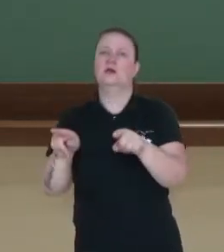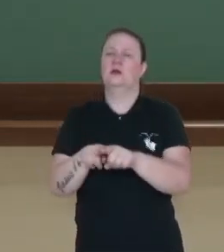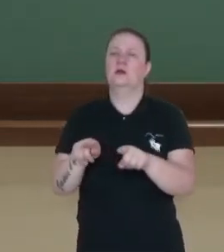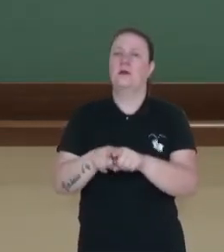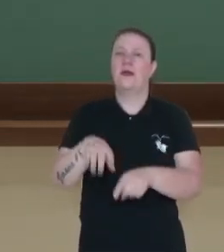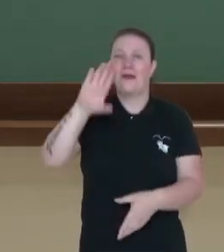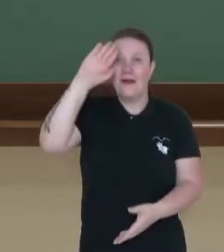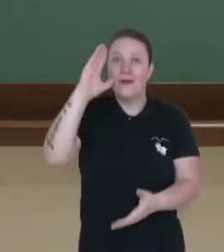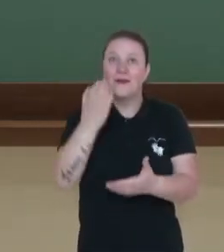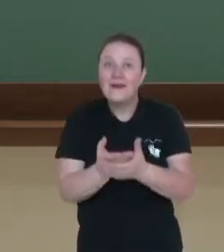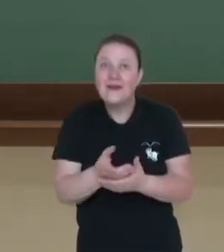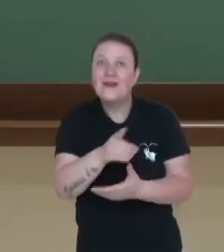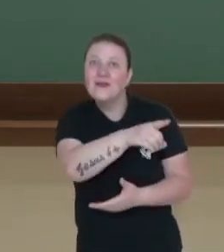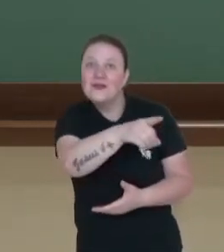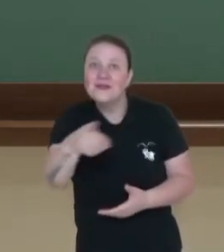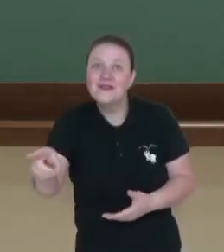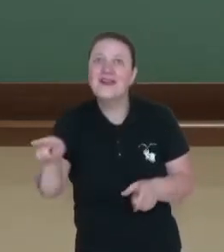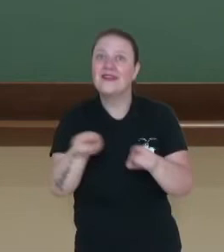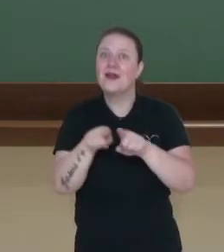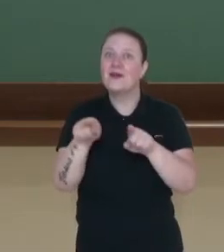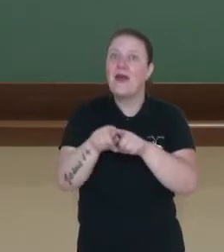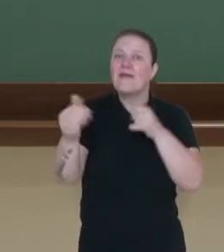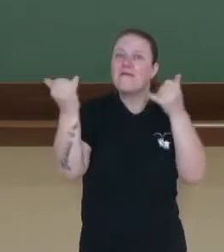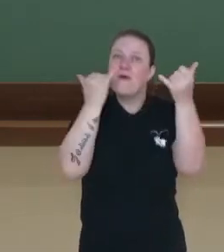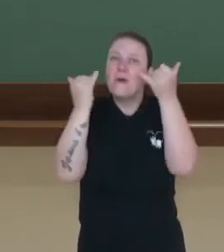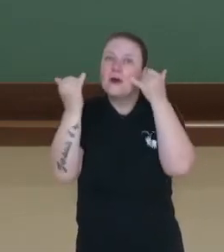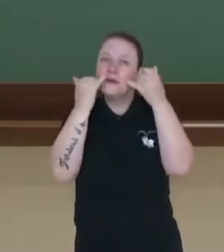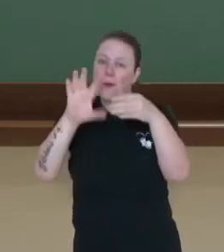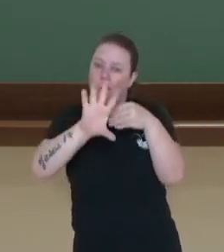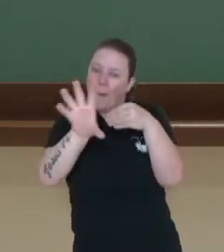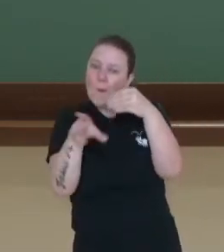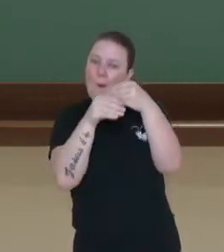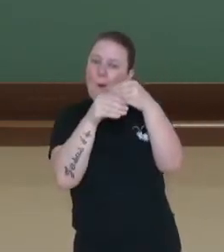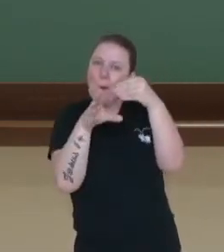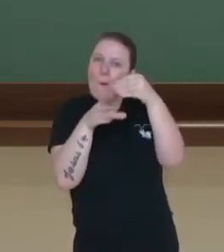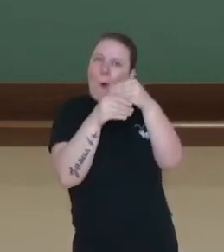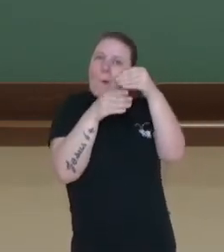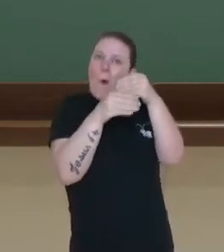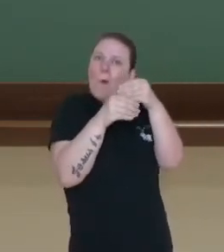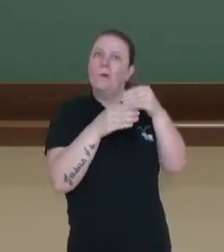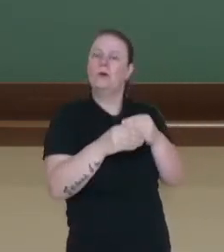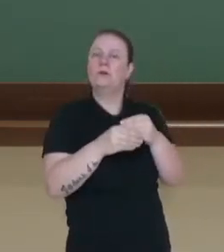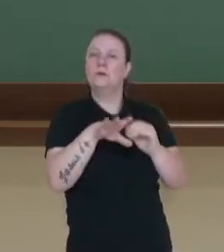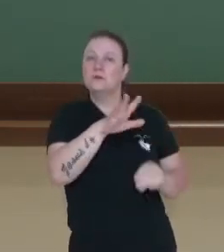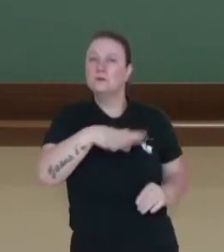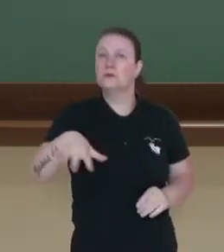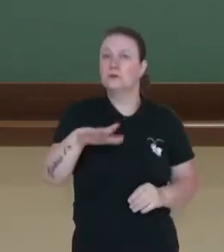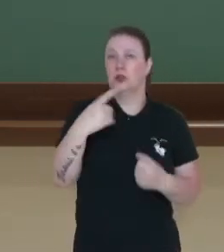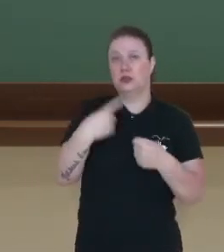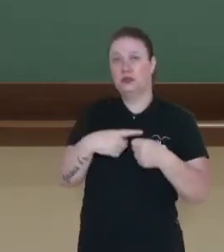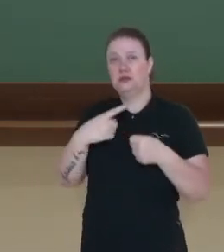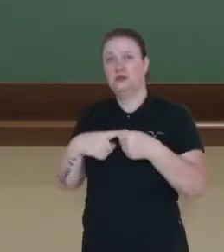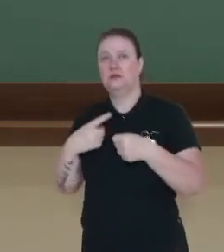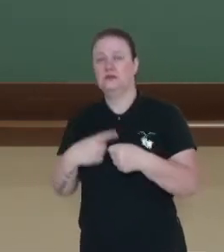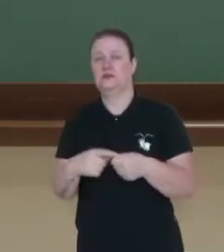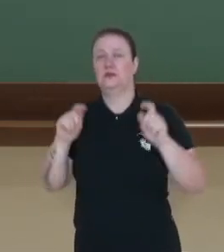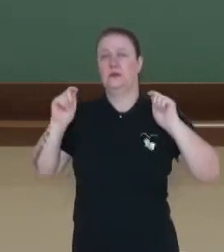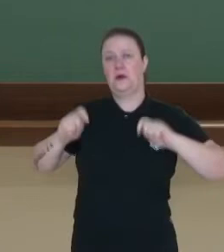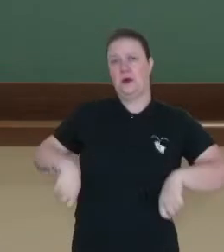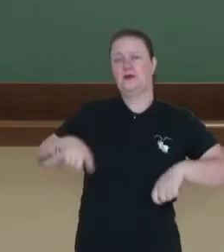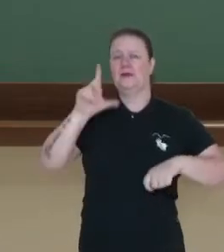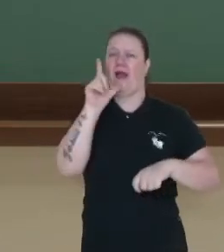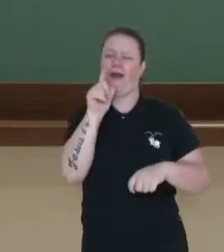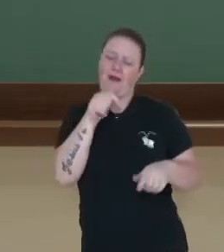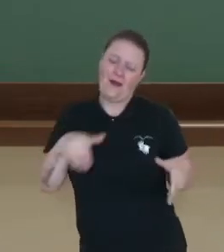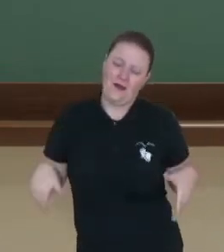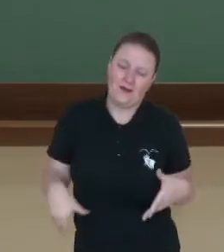outras informações importantes do estado do Paraná, da sua região, do seu município, né? Pode ter falado dos rios,